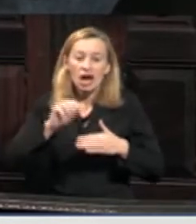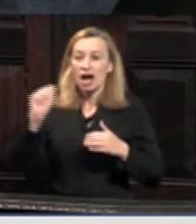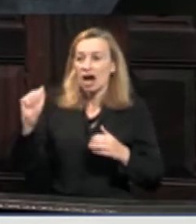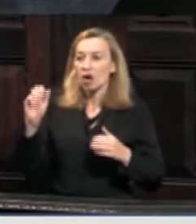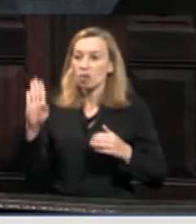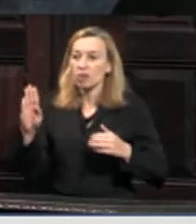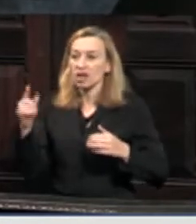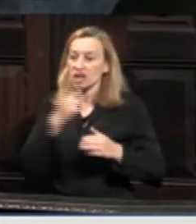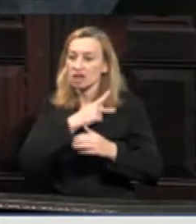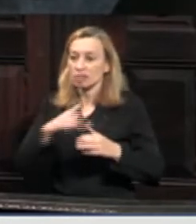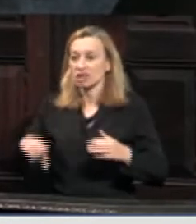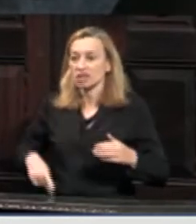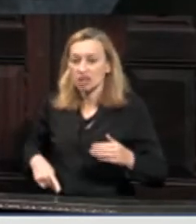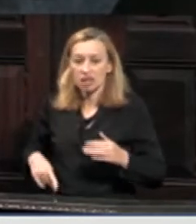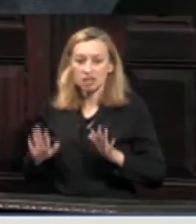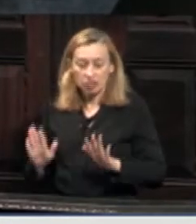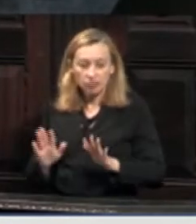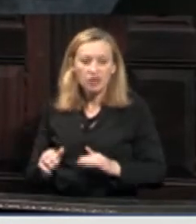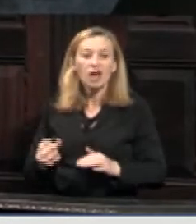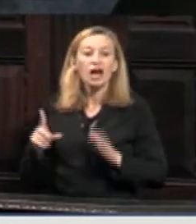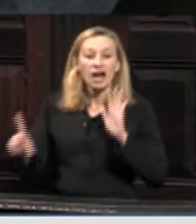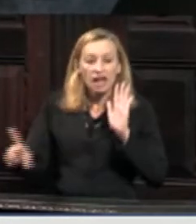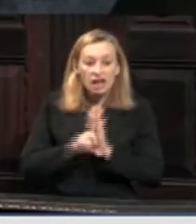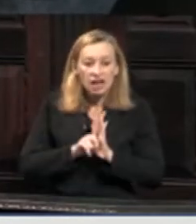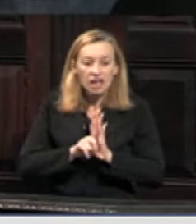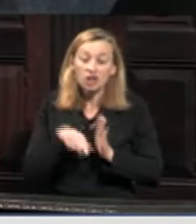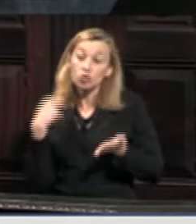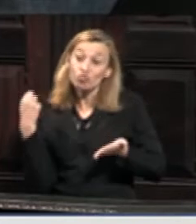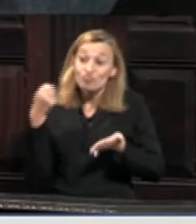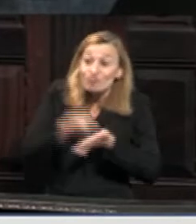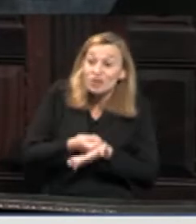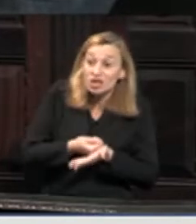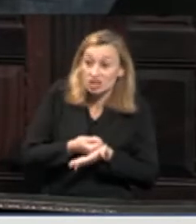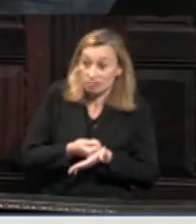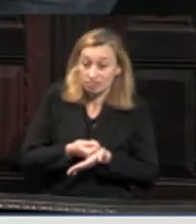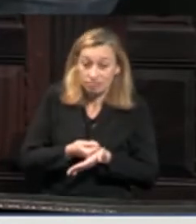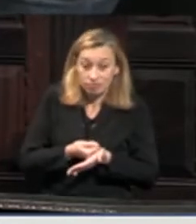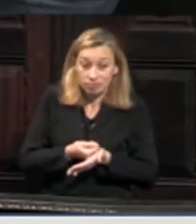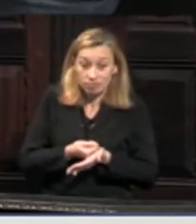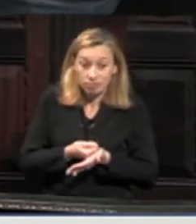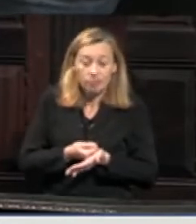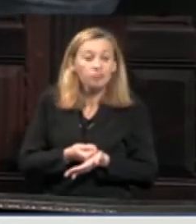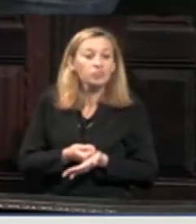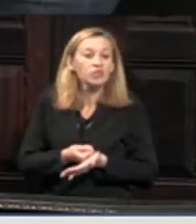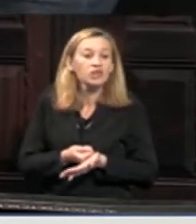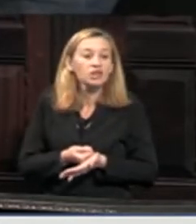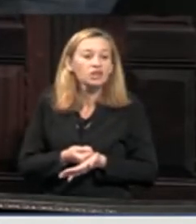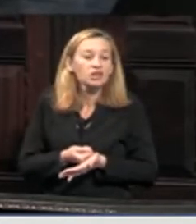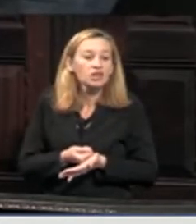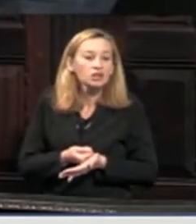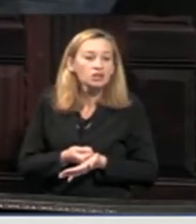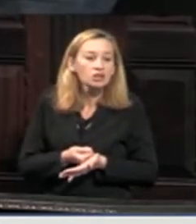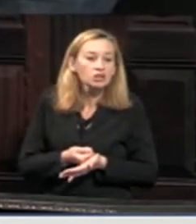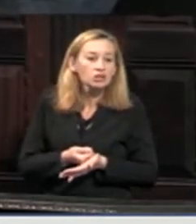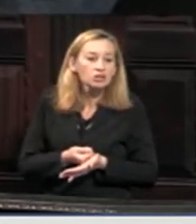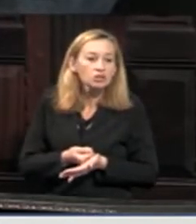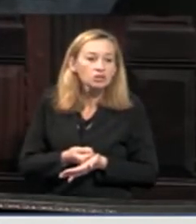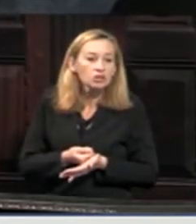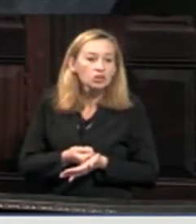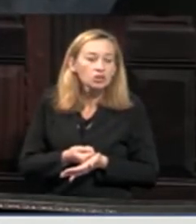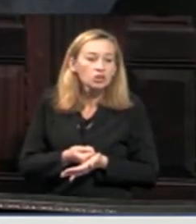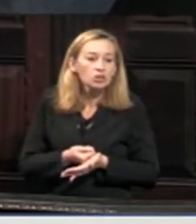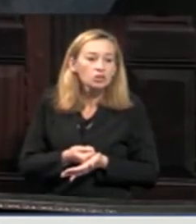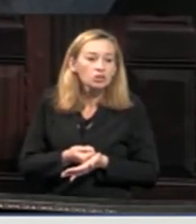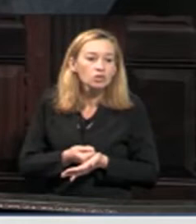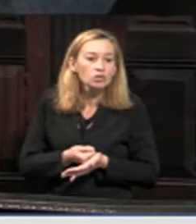7946 está em vigor, sem qualquer vício de iniciativa. Resta a implementação